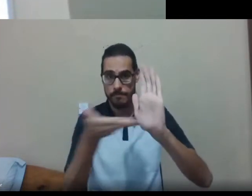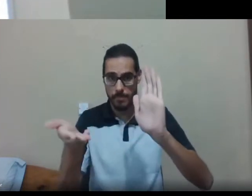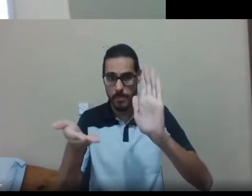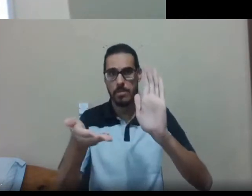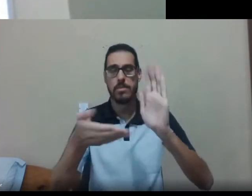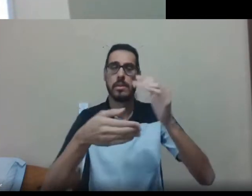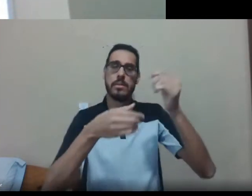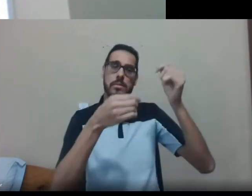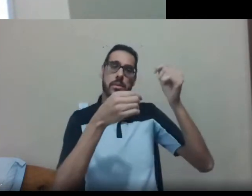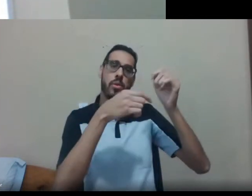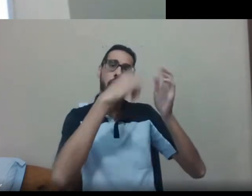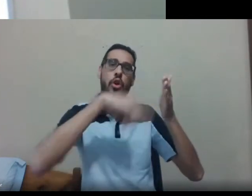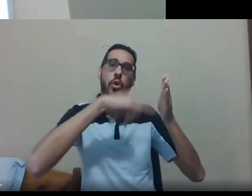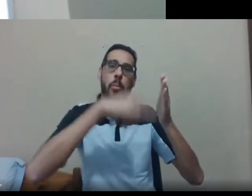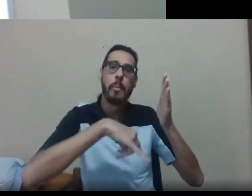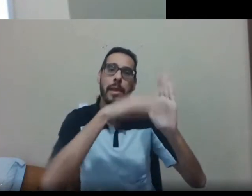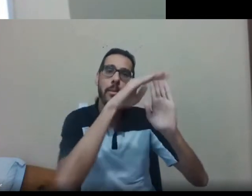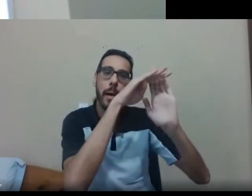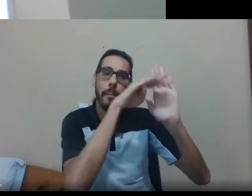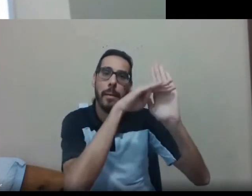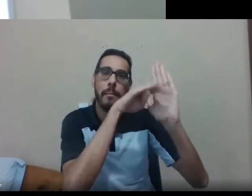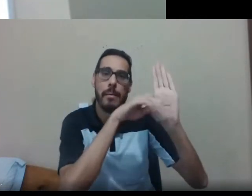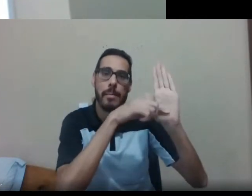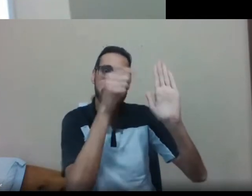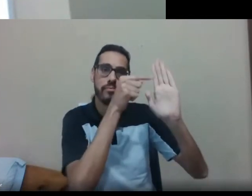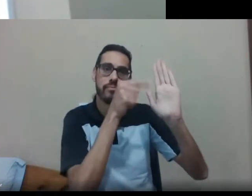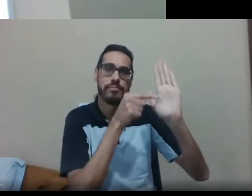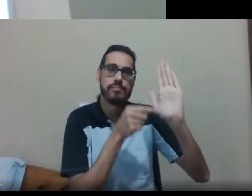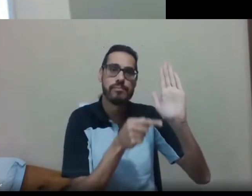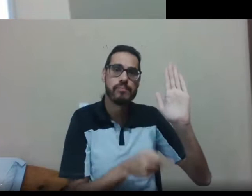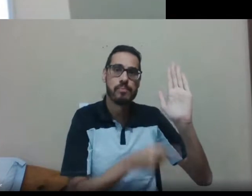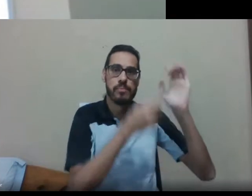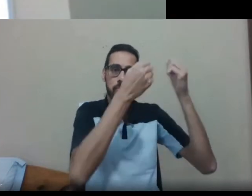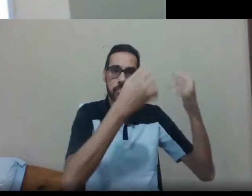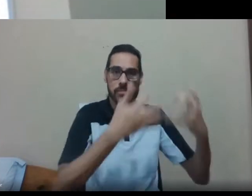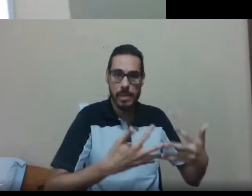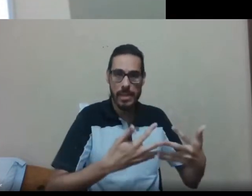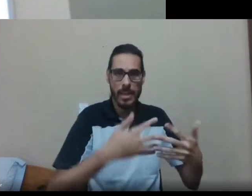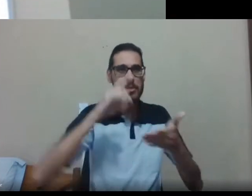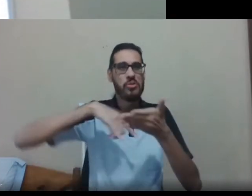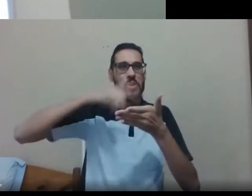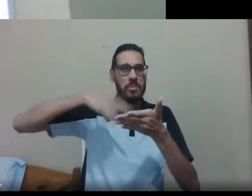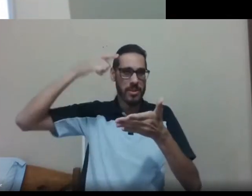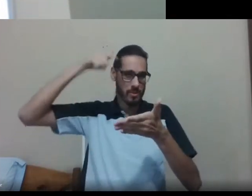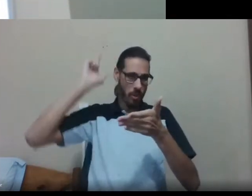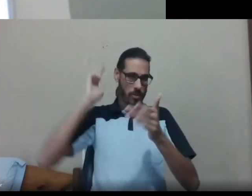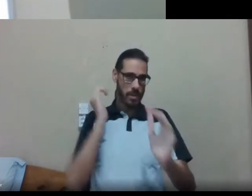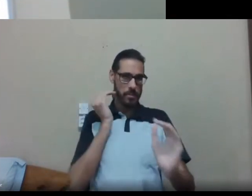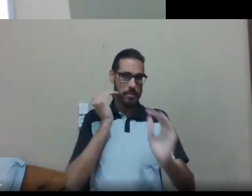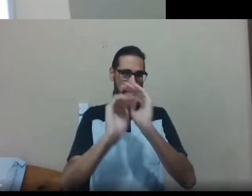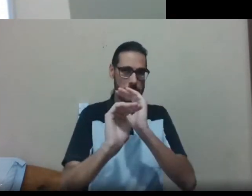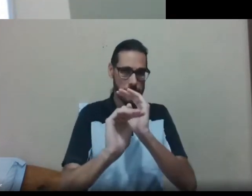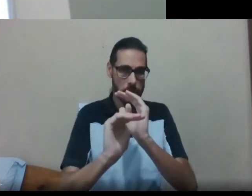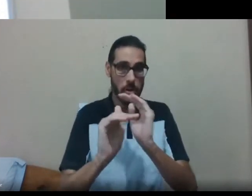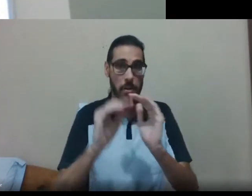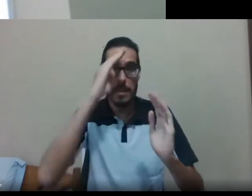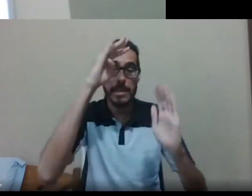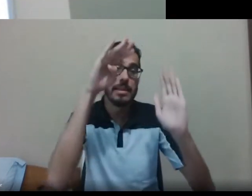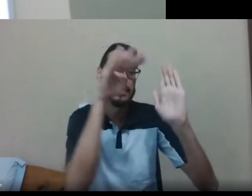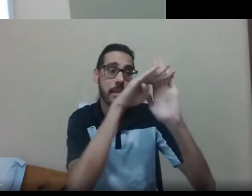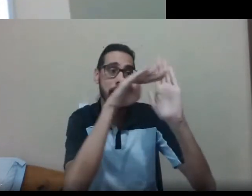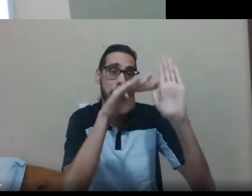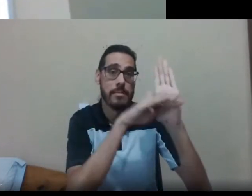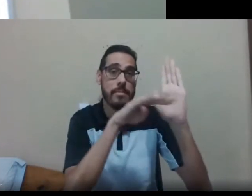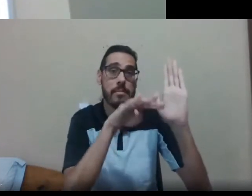especialmente os itens relacionados ao preenchimento do plano de ensino. E depois que a Esther finalizar a